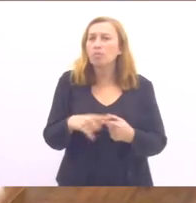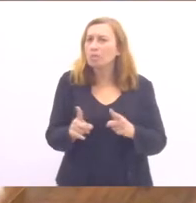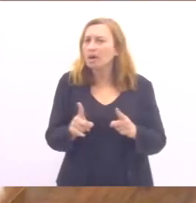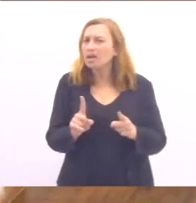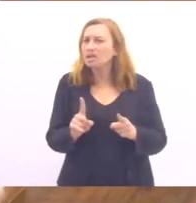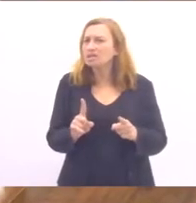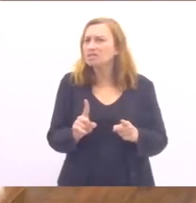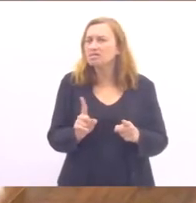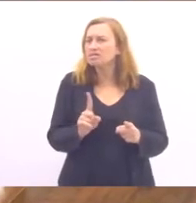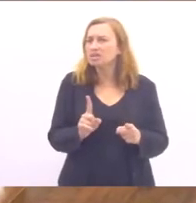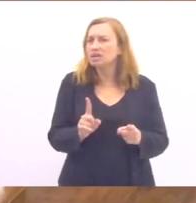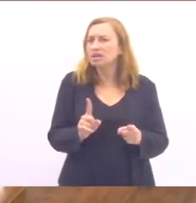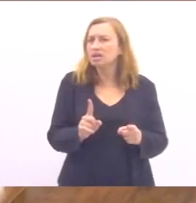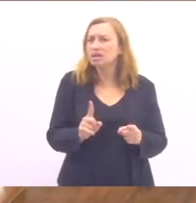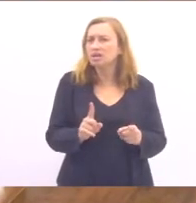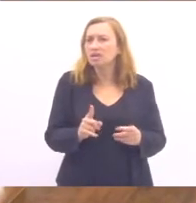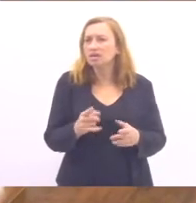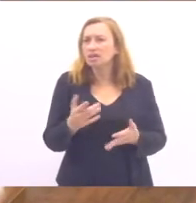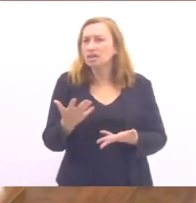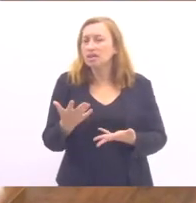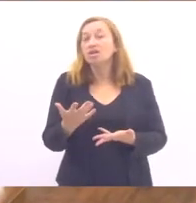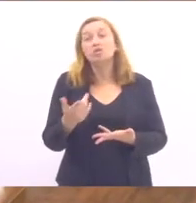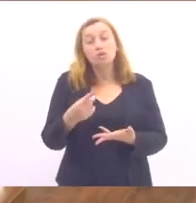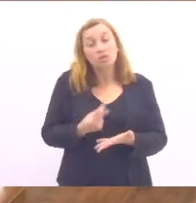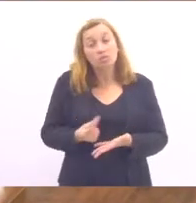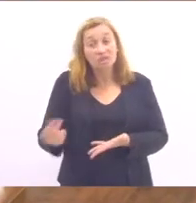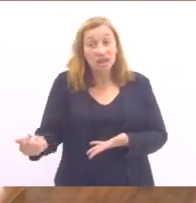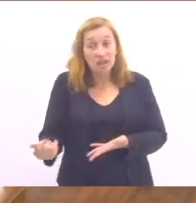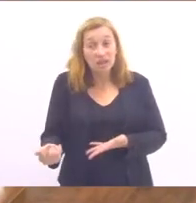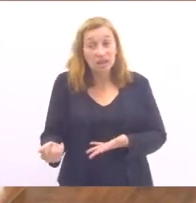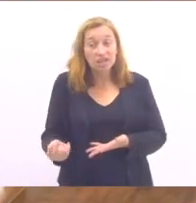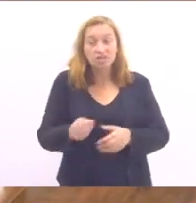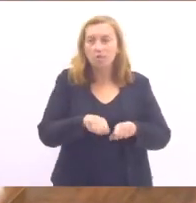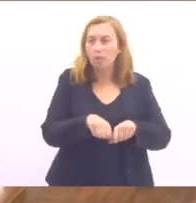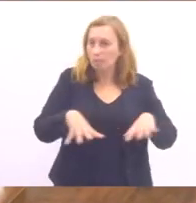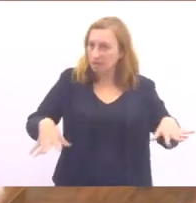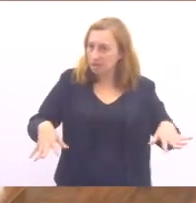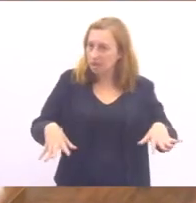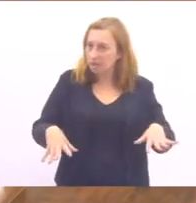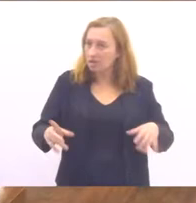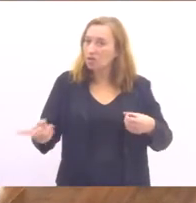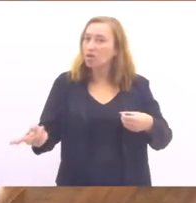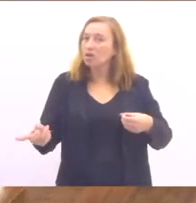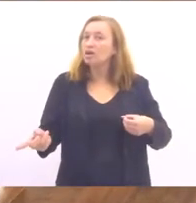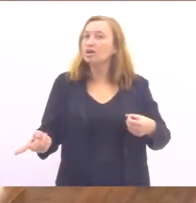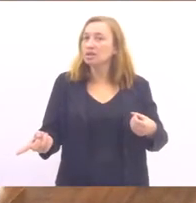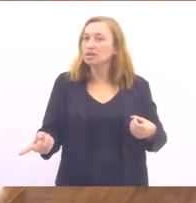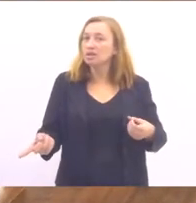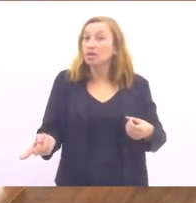com tempo para isso. Nós estamos saindo de uma pandemia, nós estamos na retomada